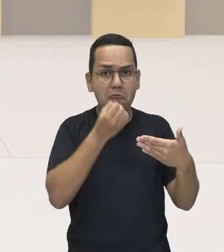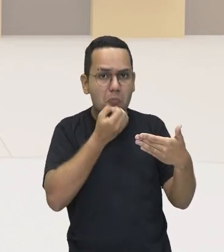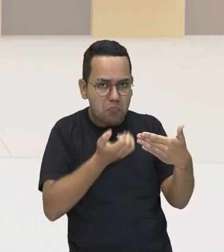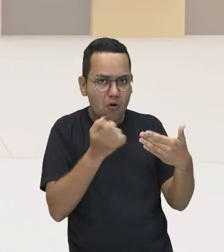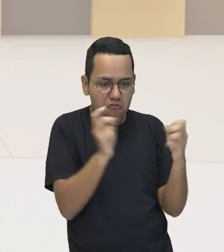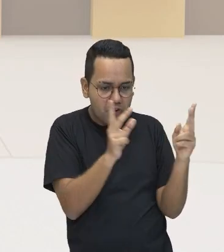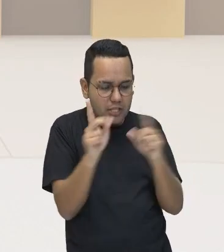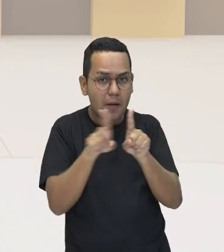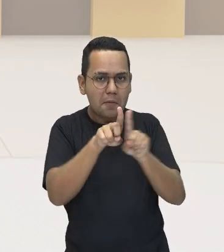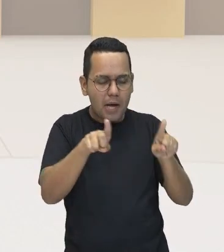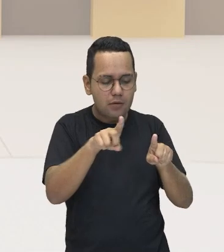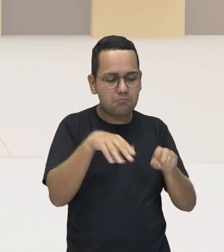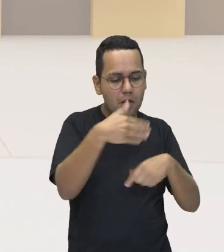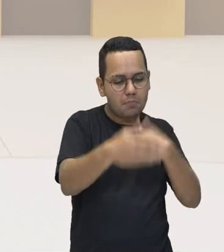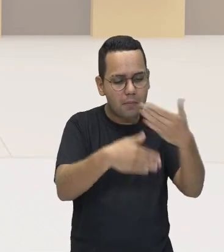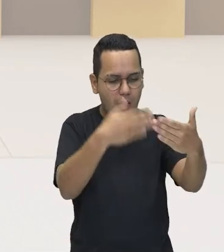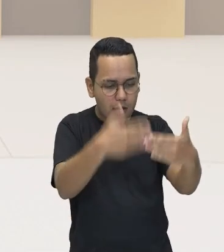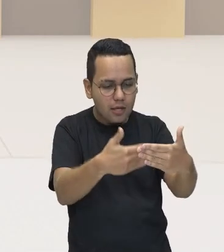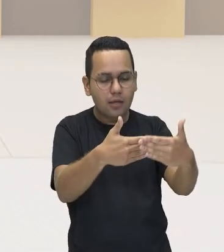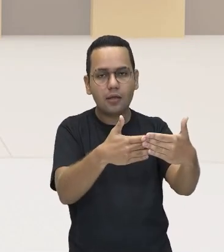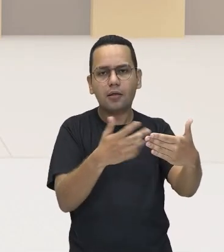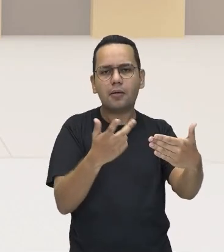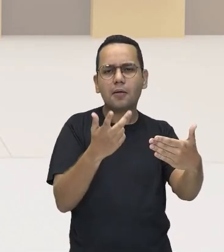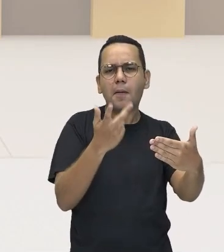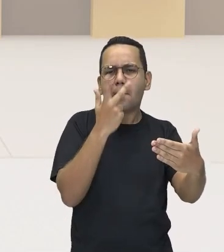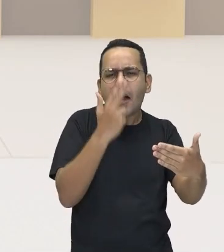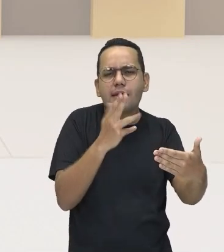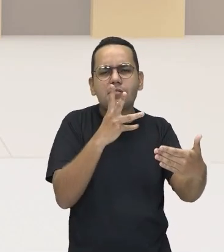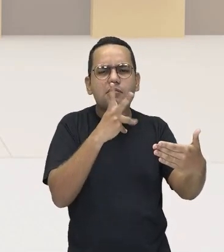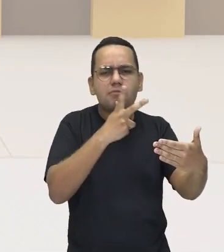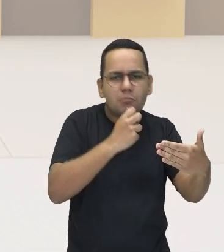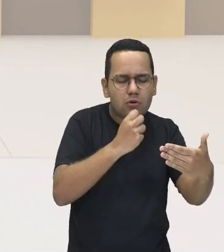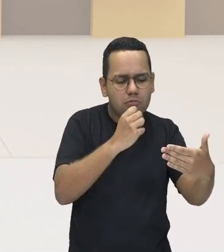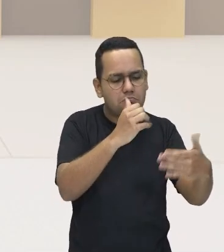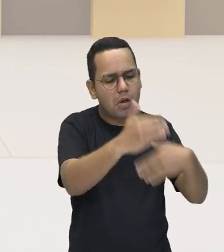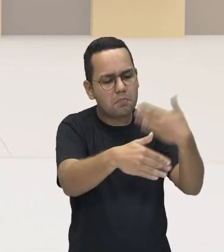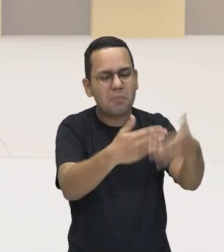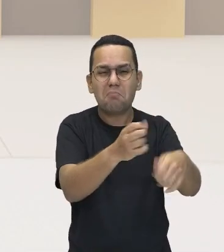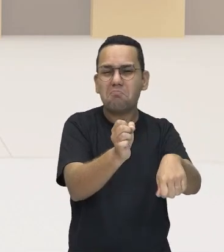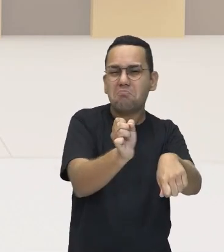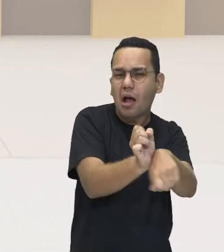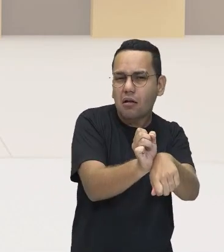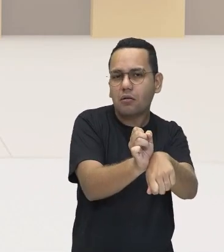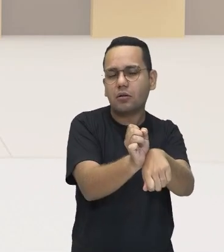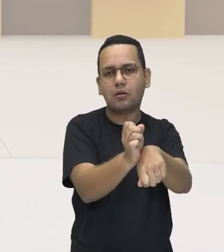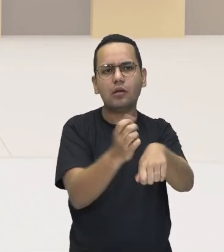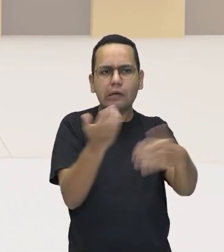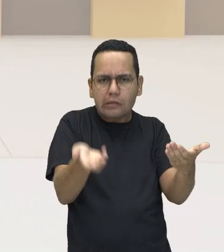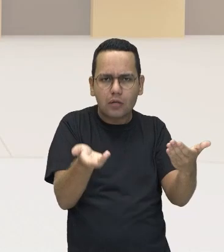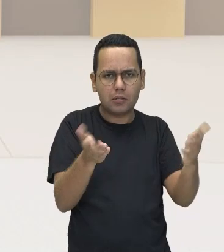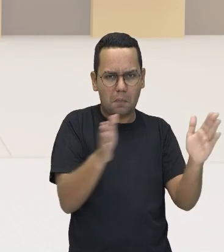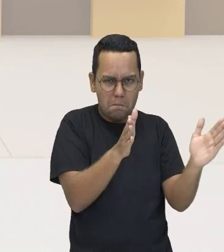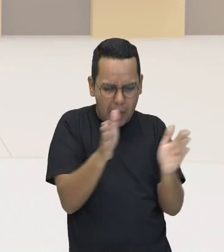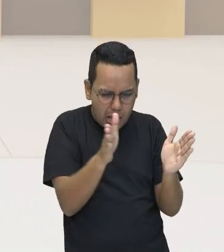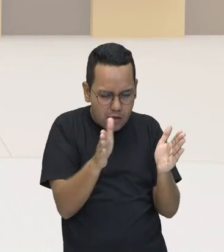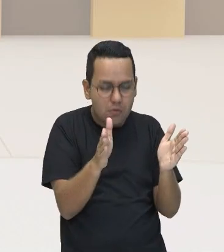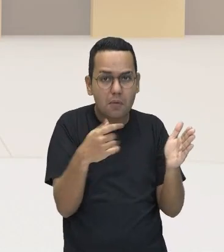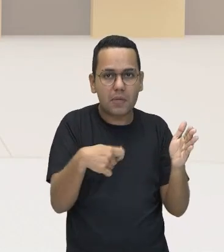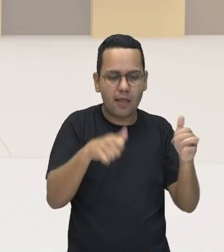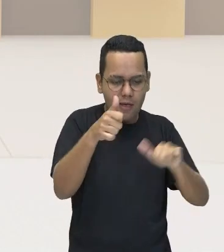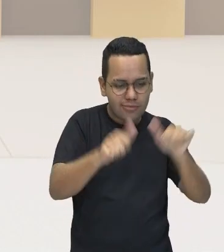mais devagar? Opa, você tem que monitorar, você tem que avaliar. O que será que